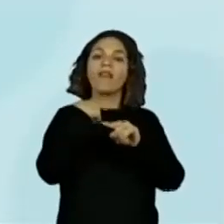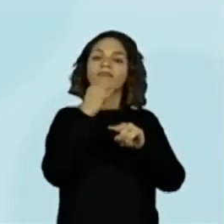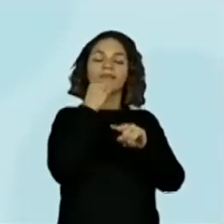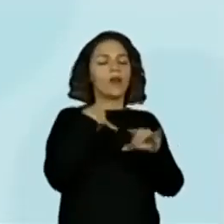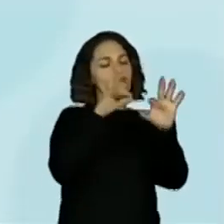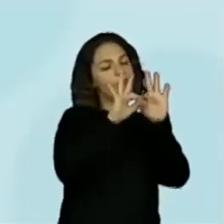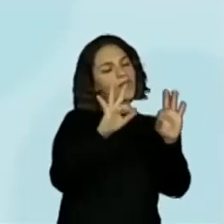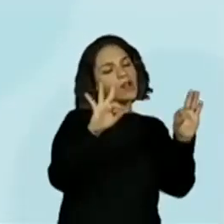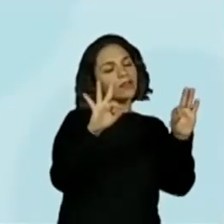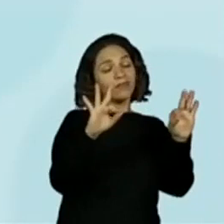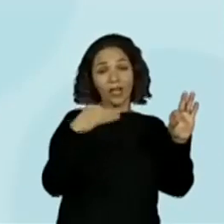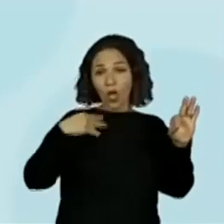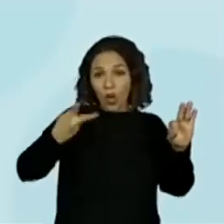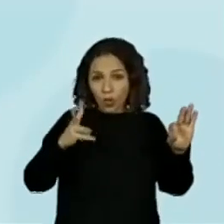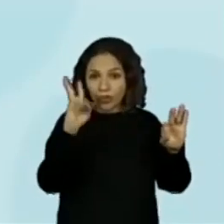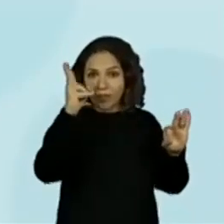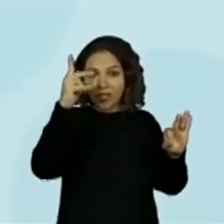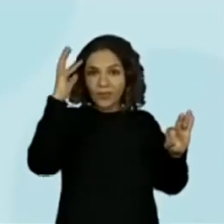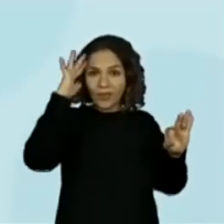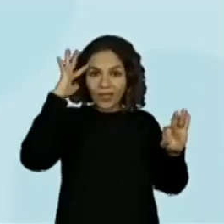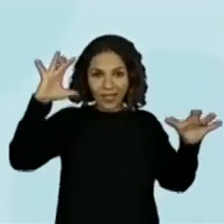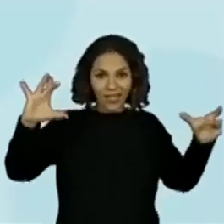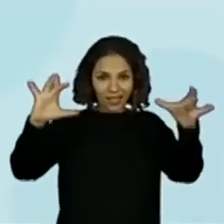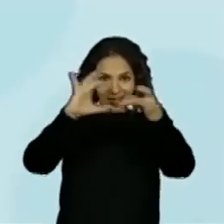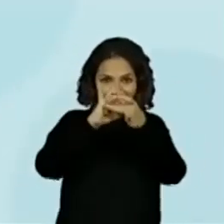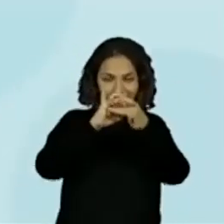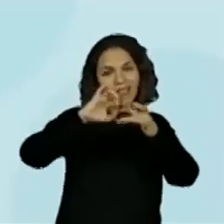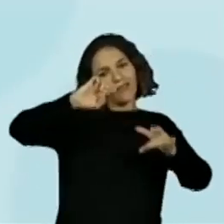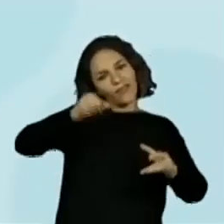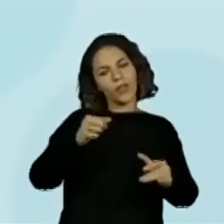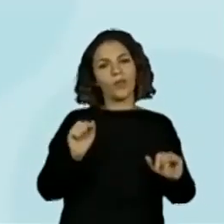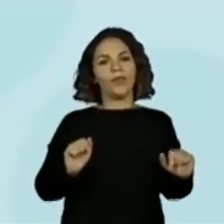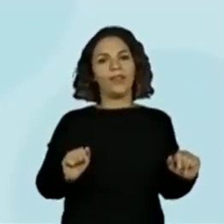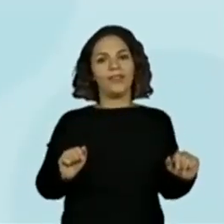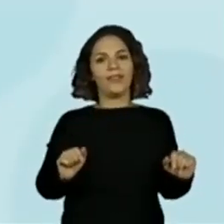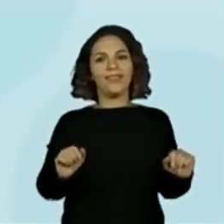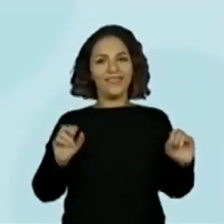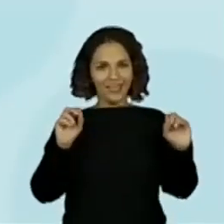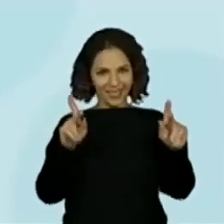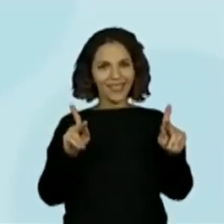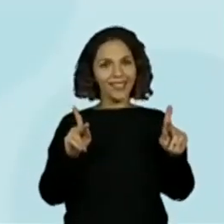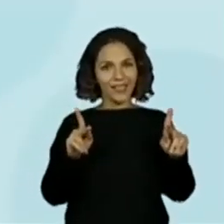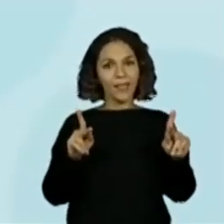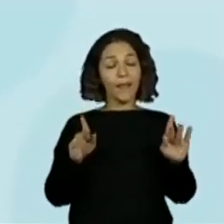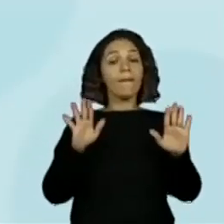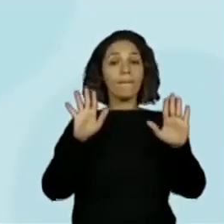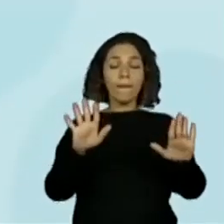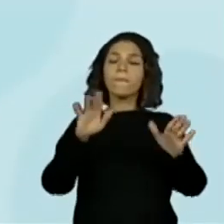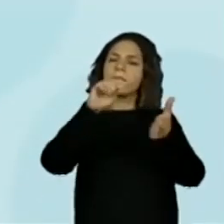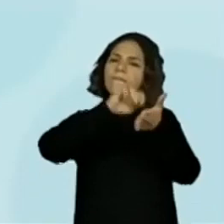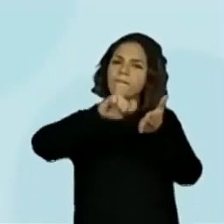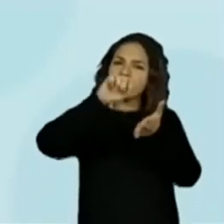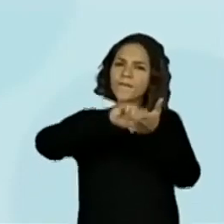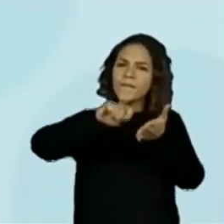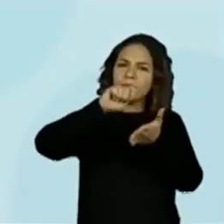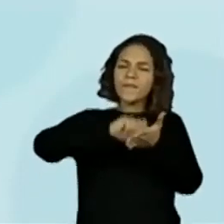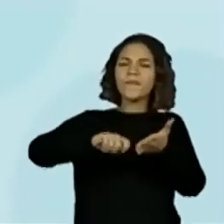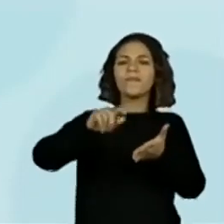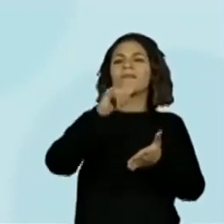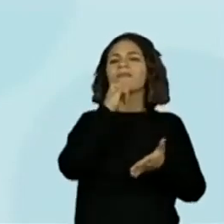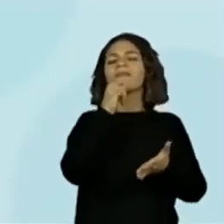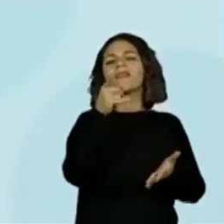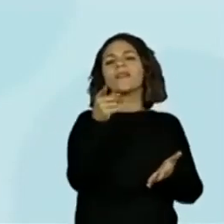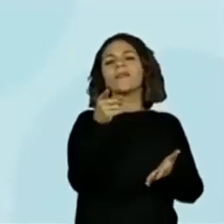bom? Por isso que ela tá aqui, ó. Tá bom? Então, quando a gente escreve, não é muito bom você